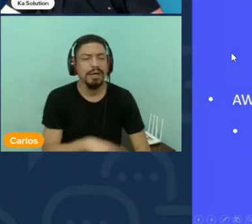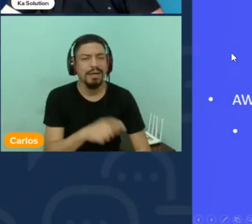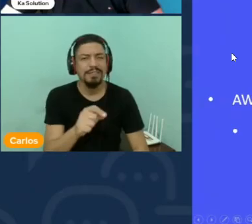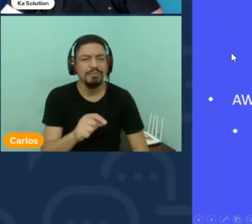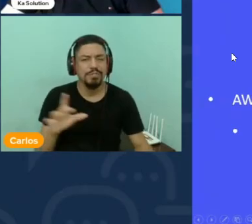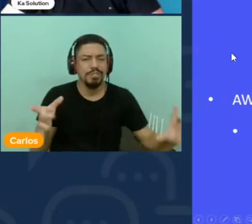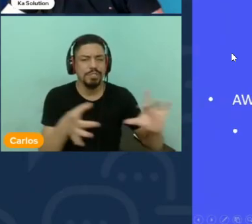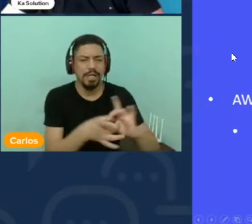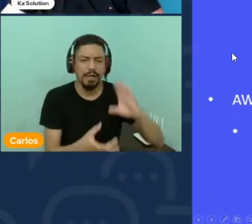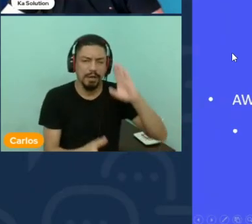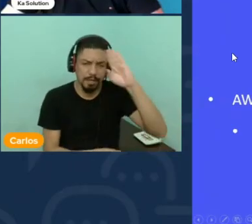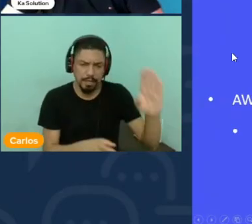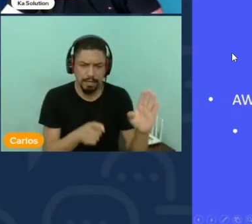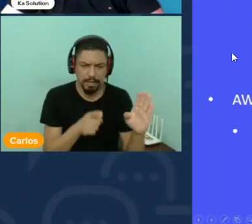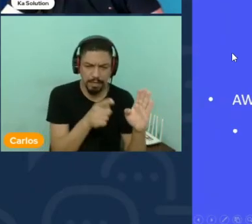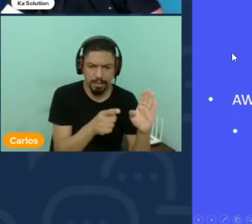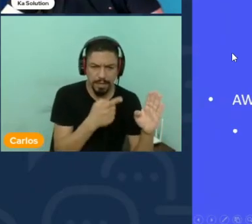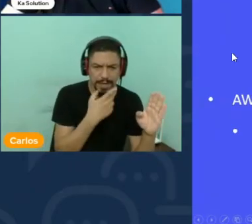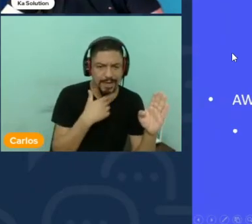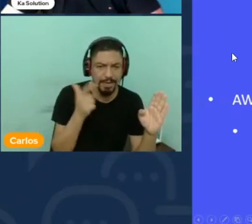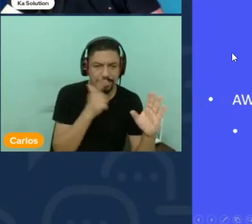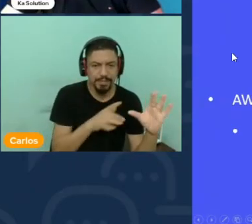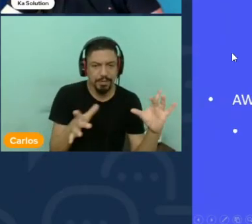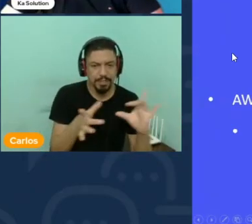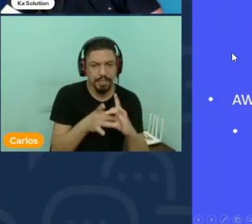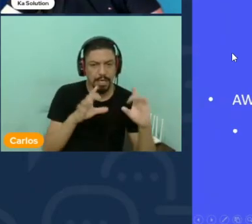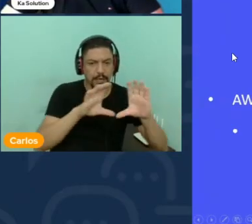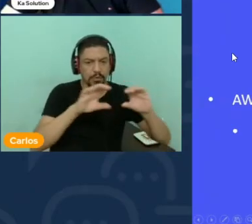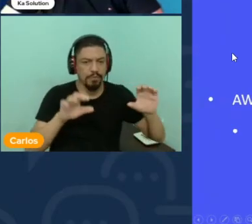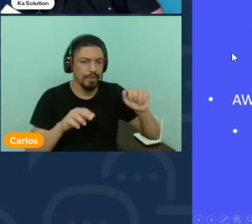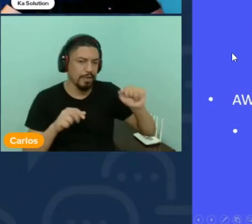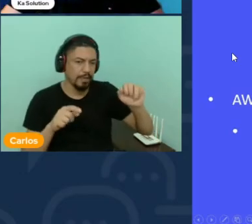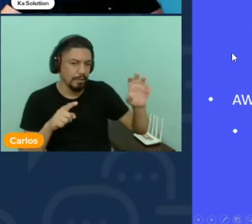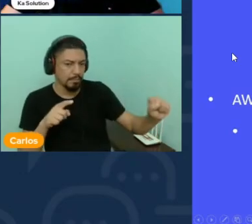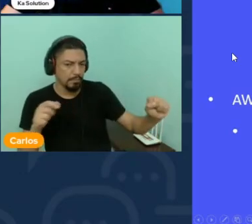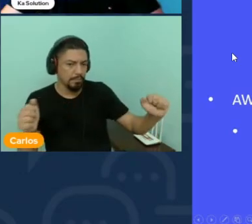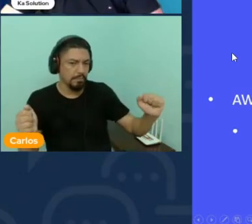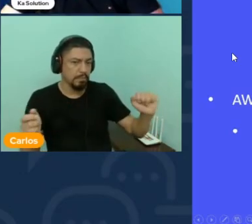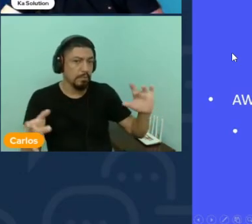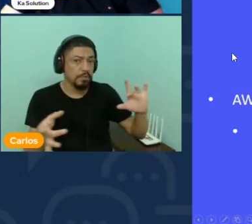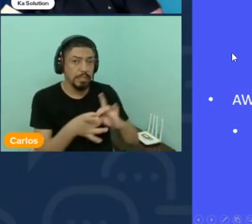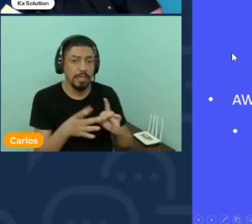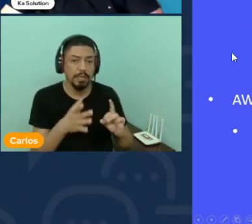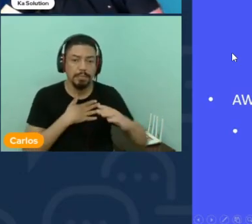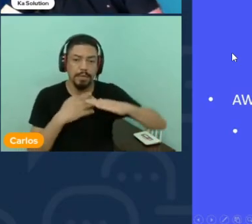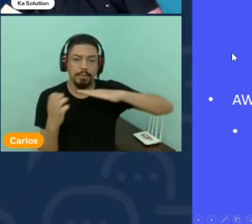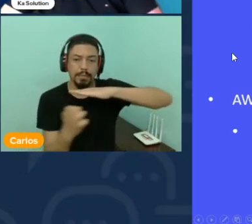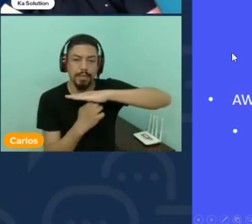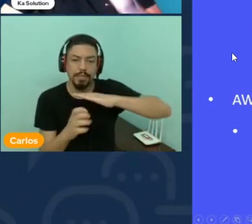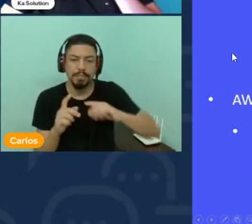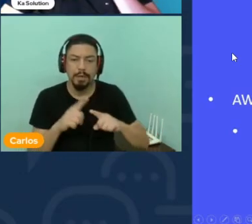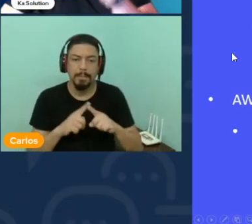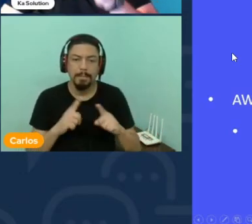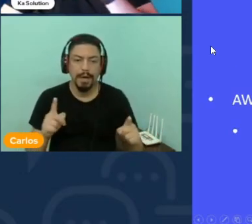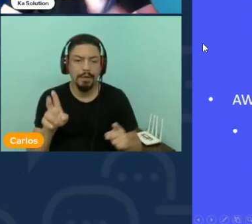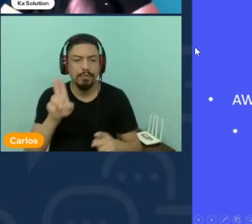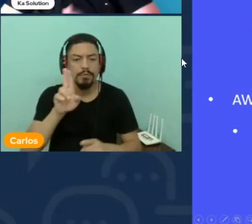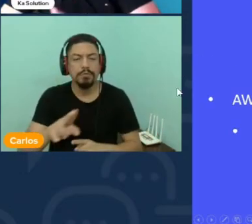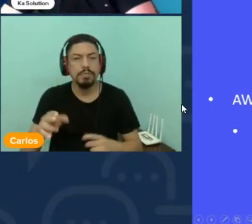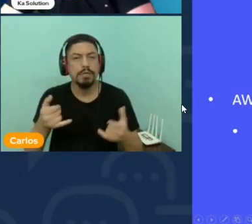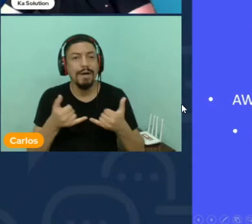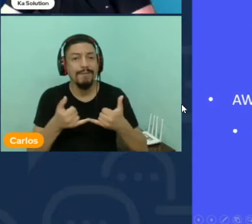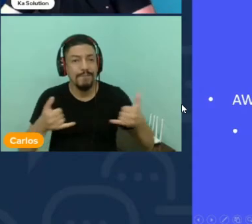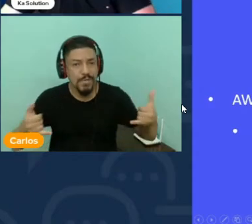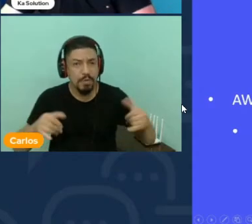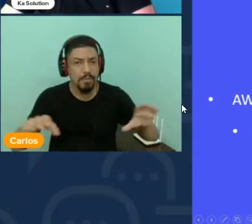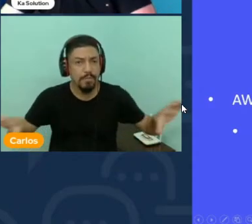é conectar a nuvem da AWS com a minha empresa, mas agora usando uma fibra